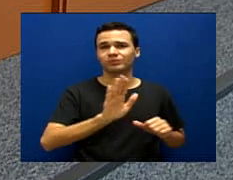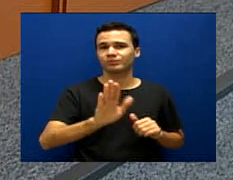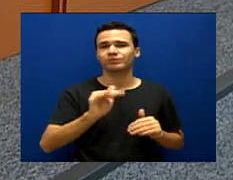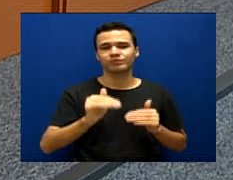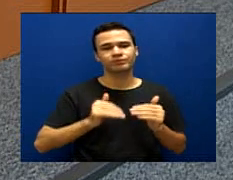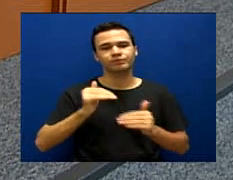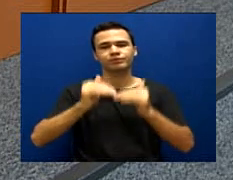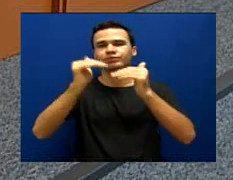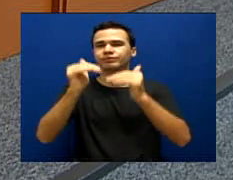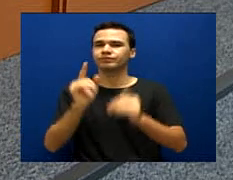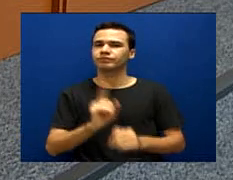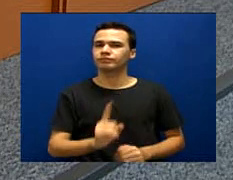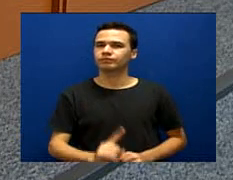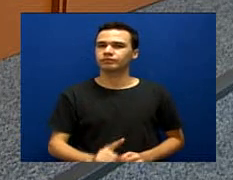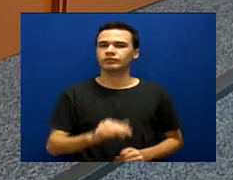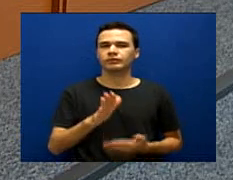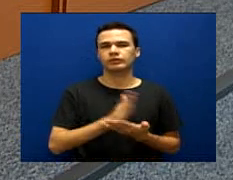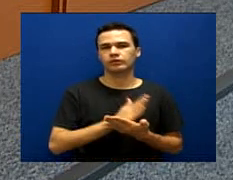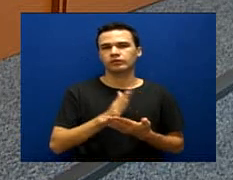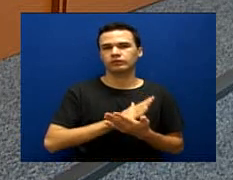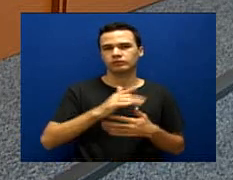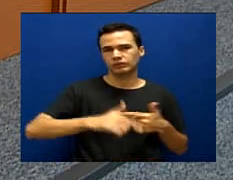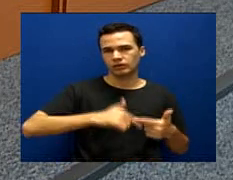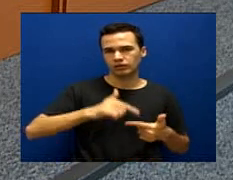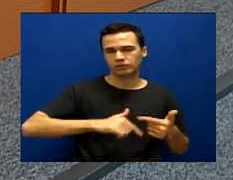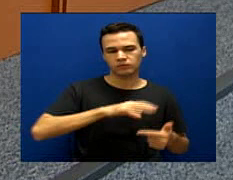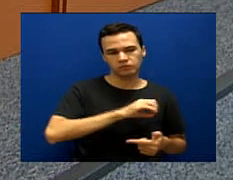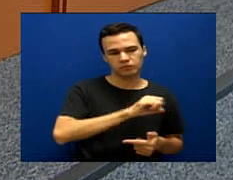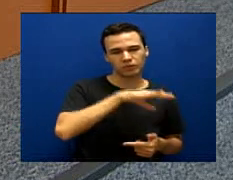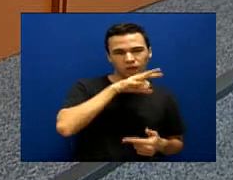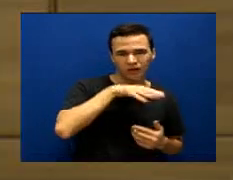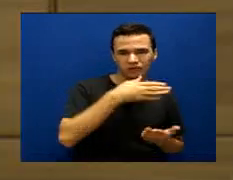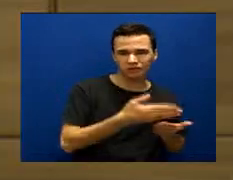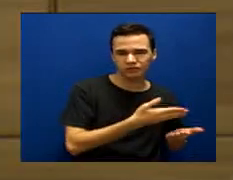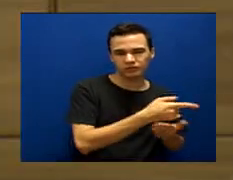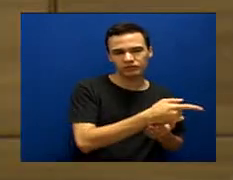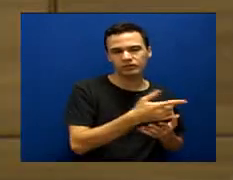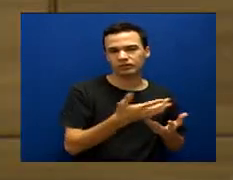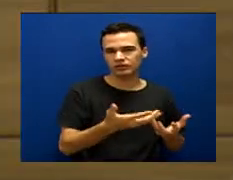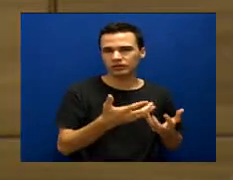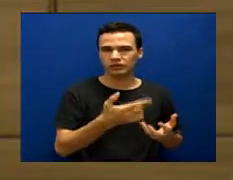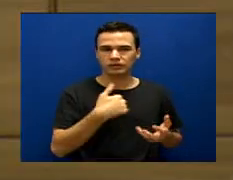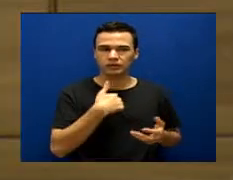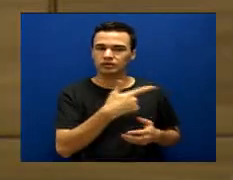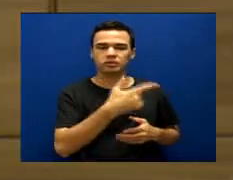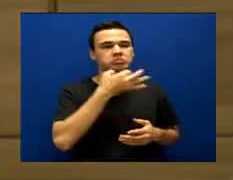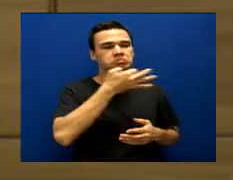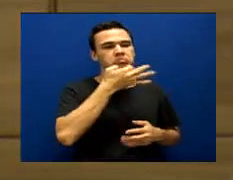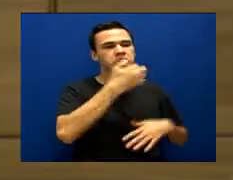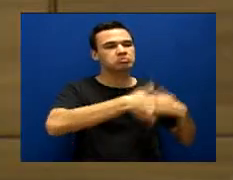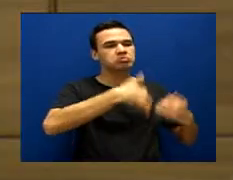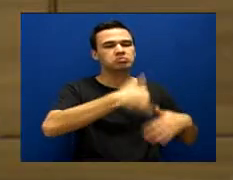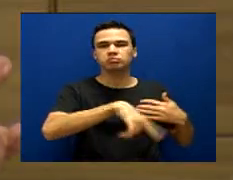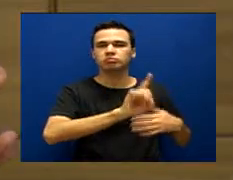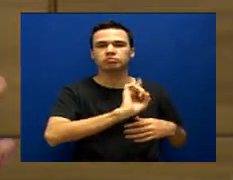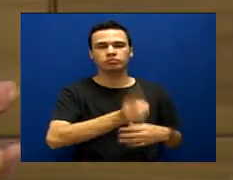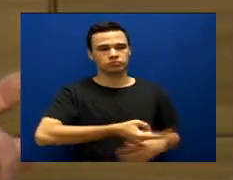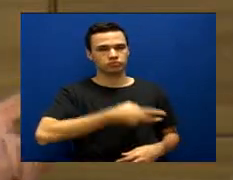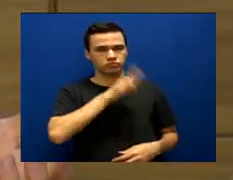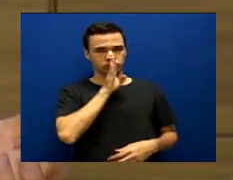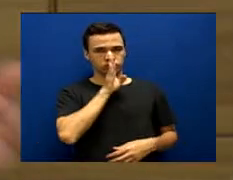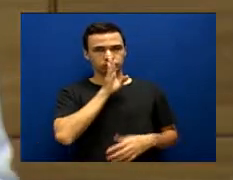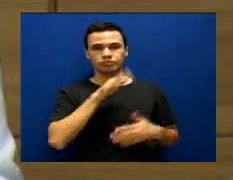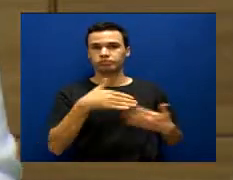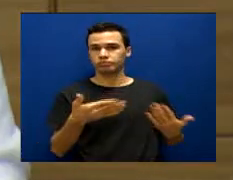isso. Se aqueles que trabalham com a causa, os interessados na causa, os sensíveis à causa não opinarem, não vejo por que não fazer essa